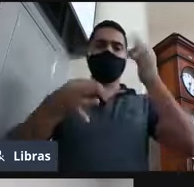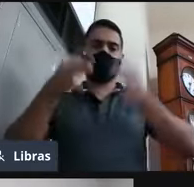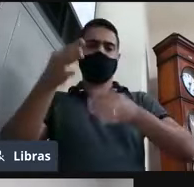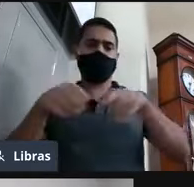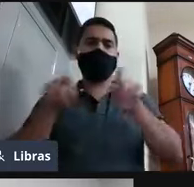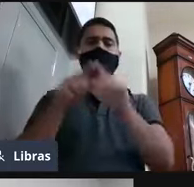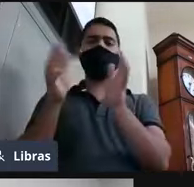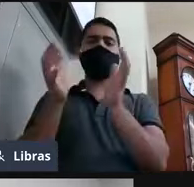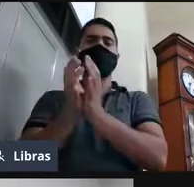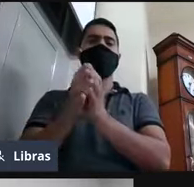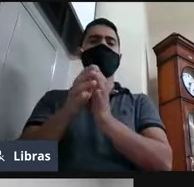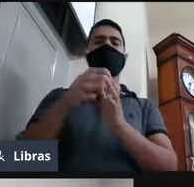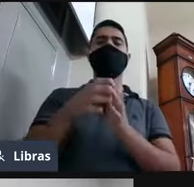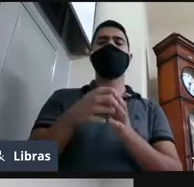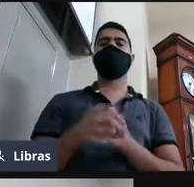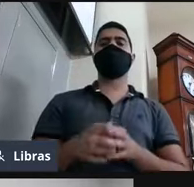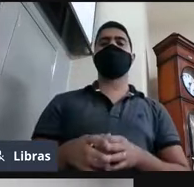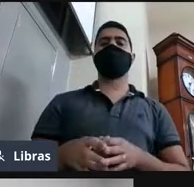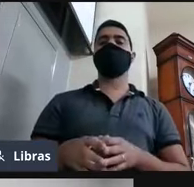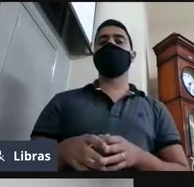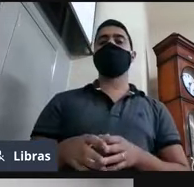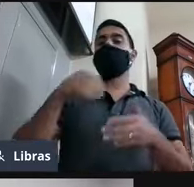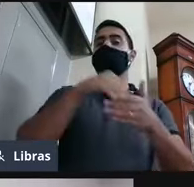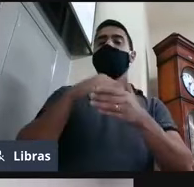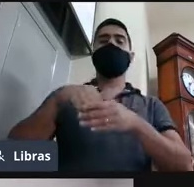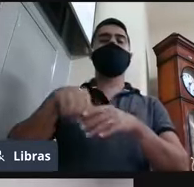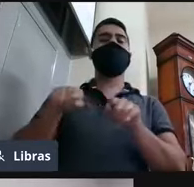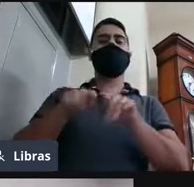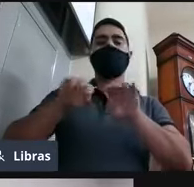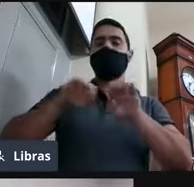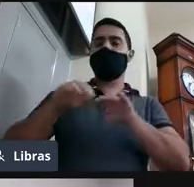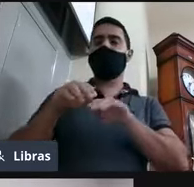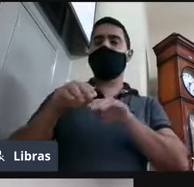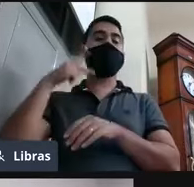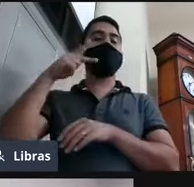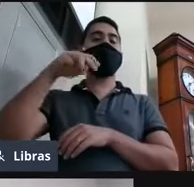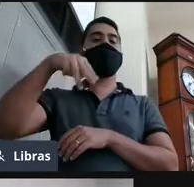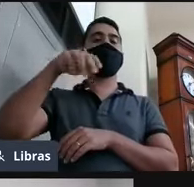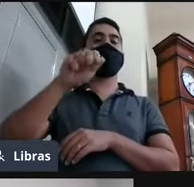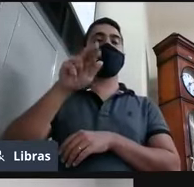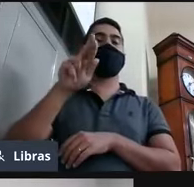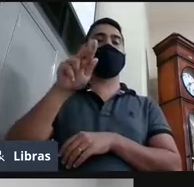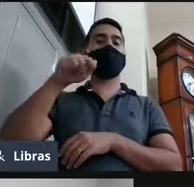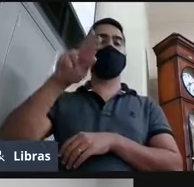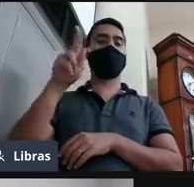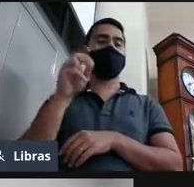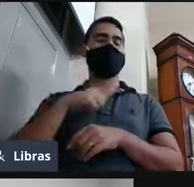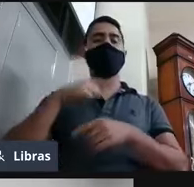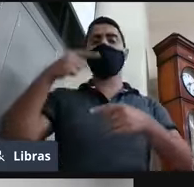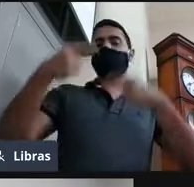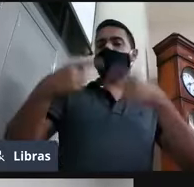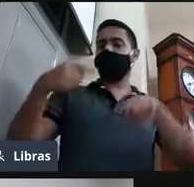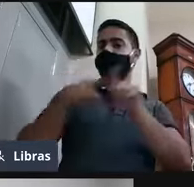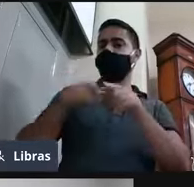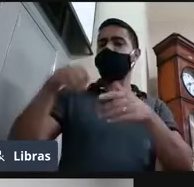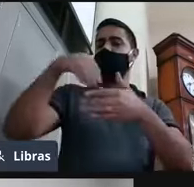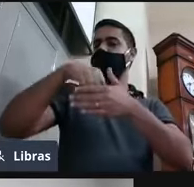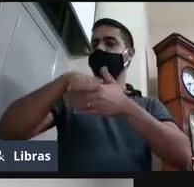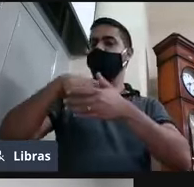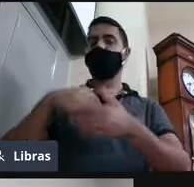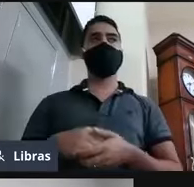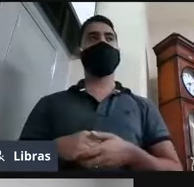com o parecer. E tem um voto em separado do vereador Marquinho da Saúde. E a discussão única e votação na ordem do dia.